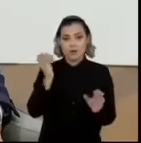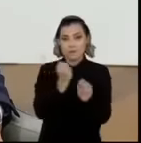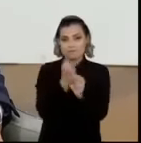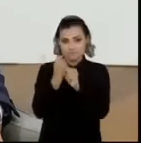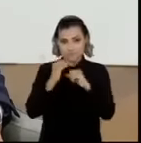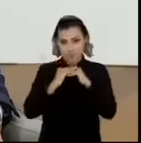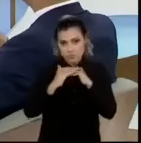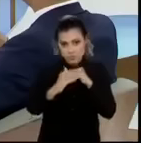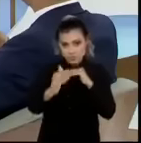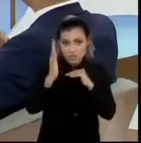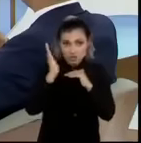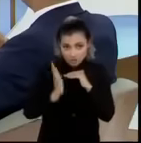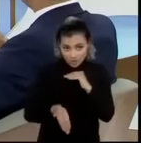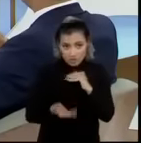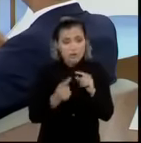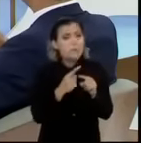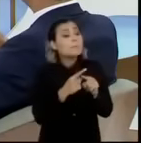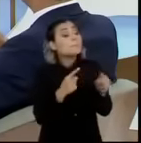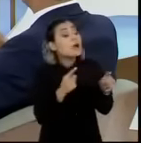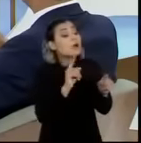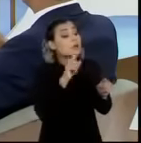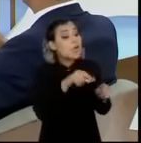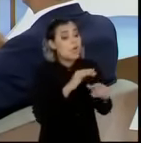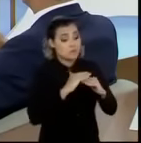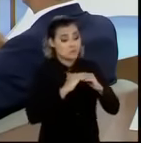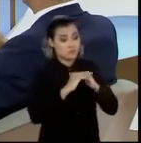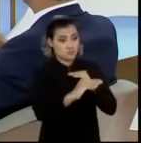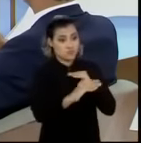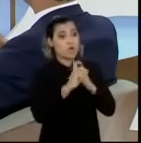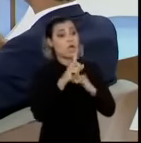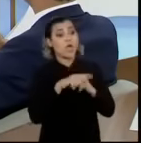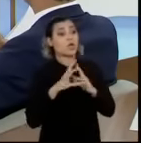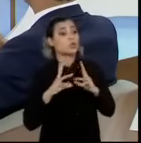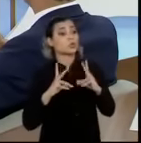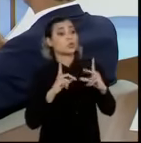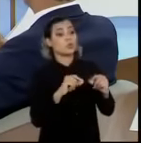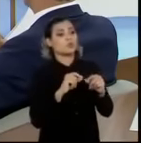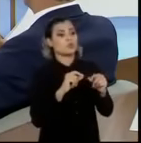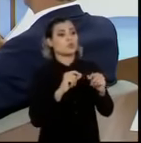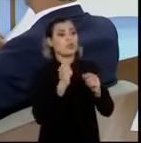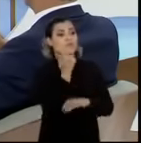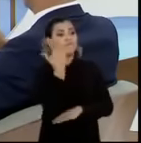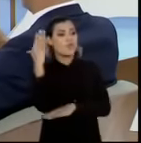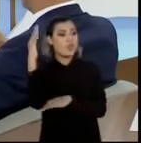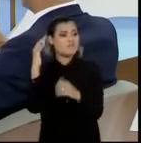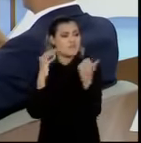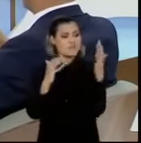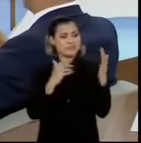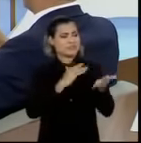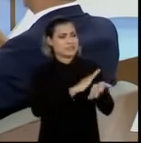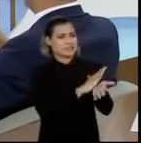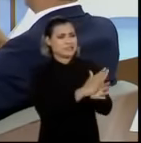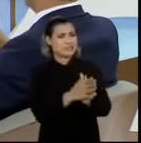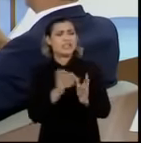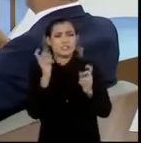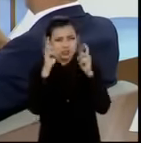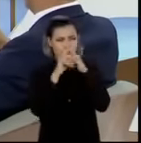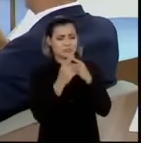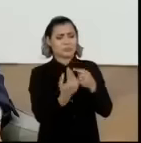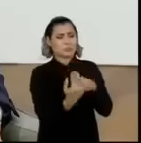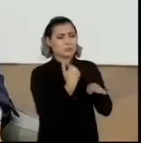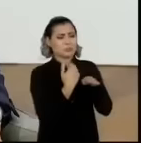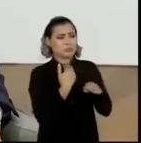ela é totalmente comida pela floresta e é muito difícil transitar. É